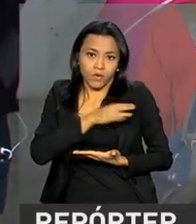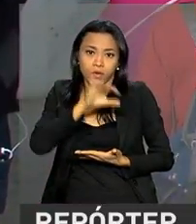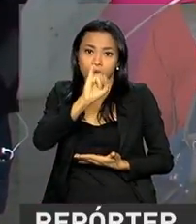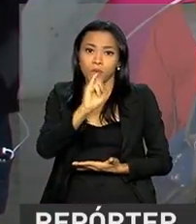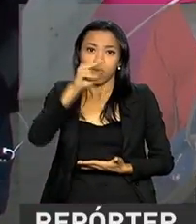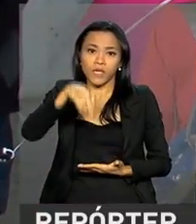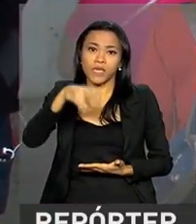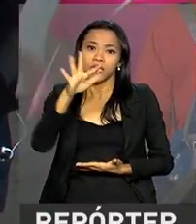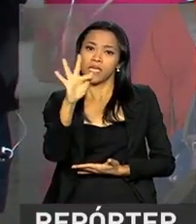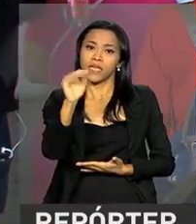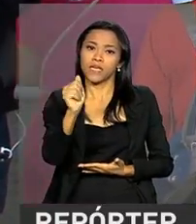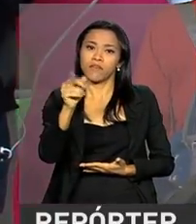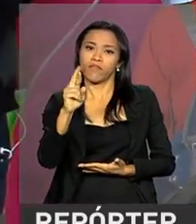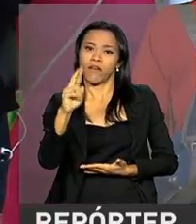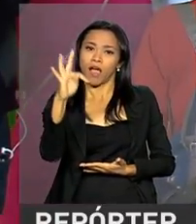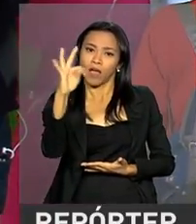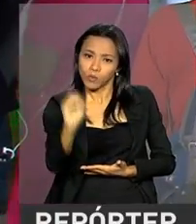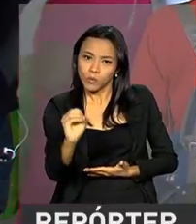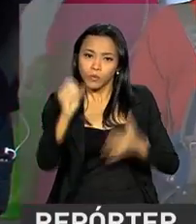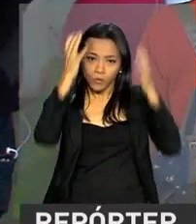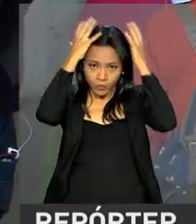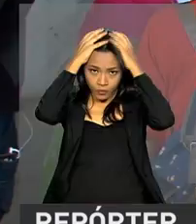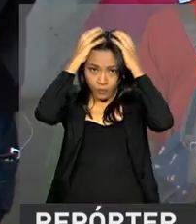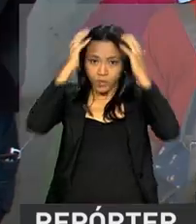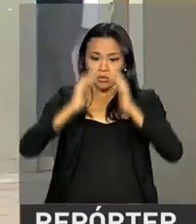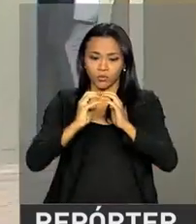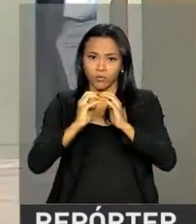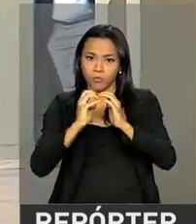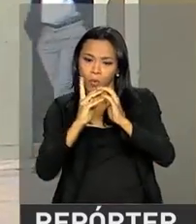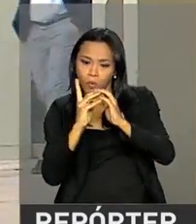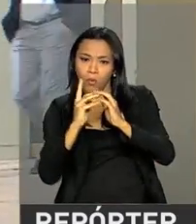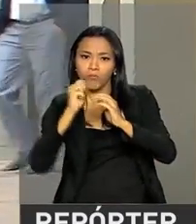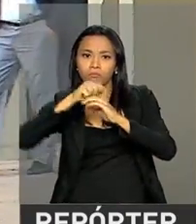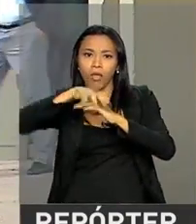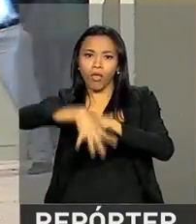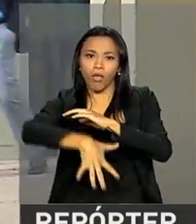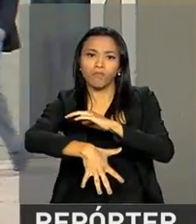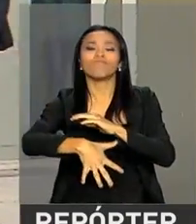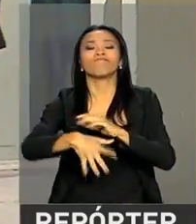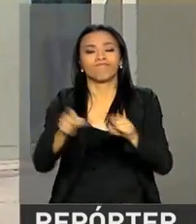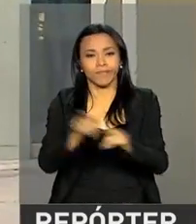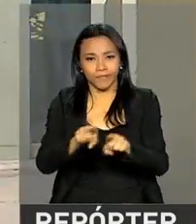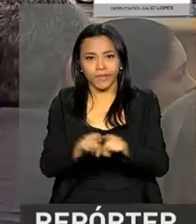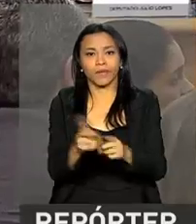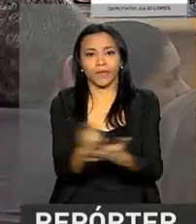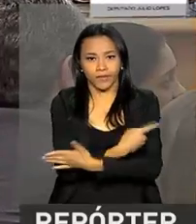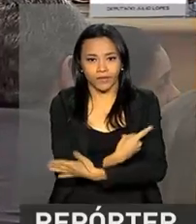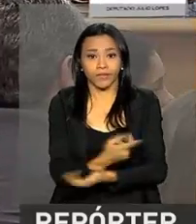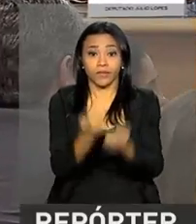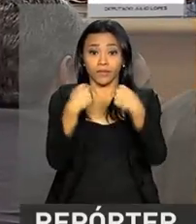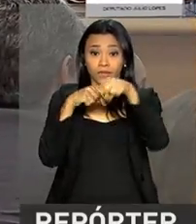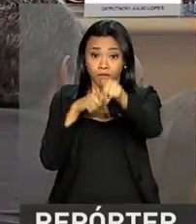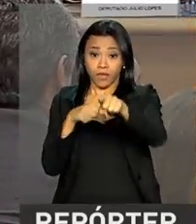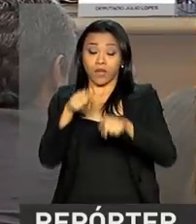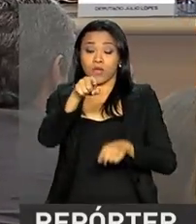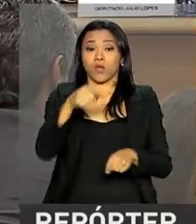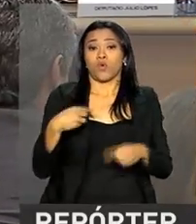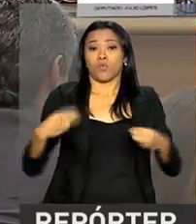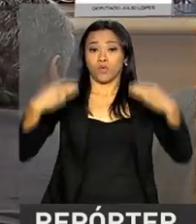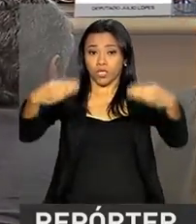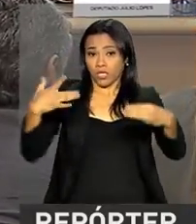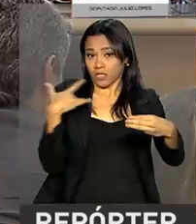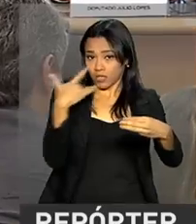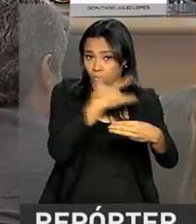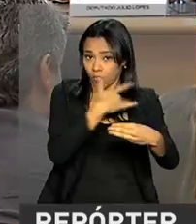o o acidente vascular cerebral que o derrame cerebral no dia nacional de combate ao fumo o ministério da saúde eo instituto